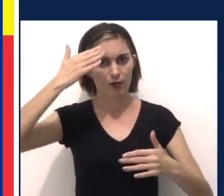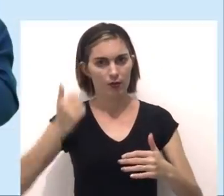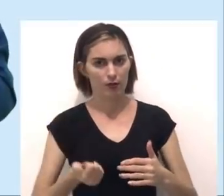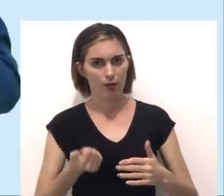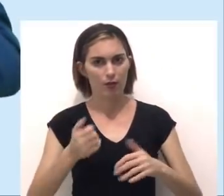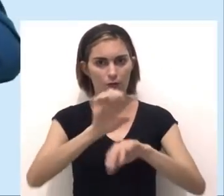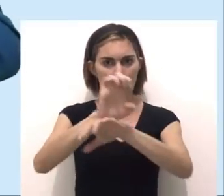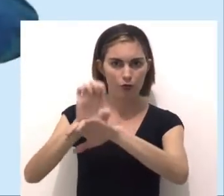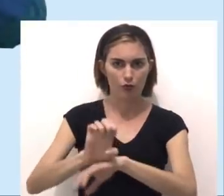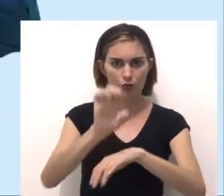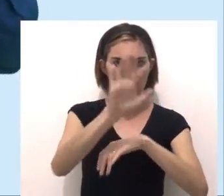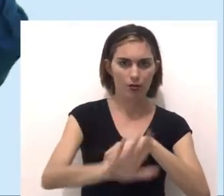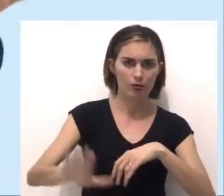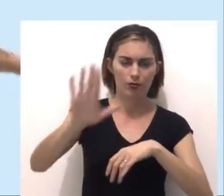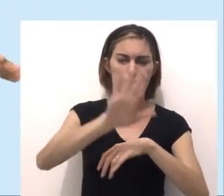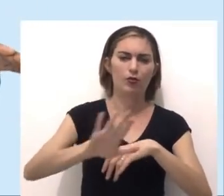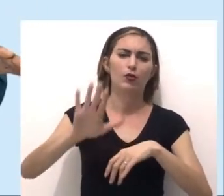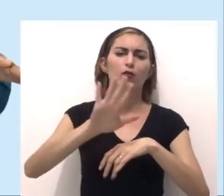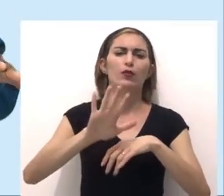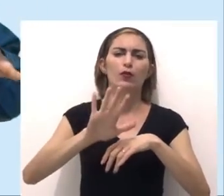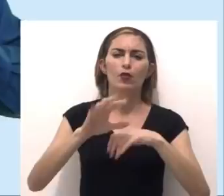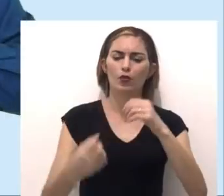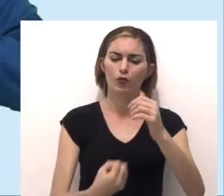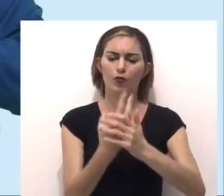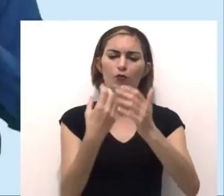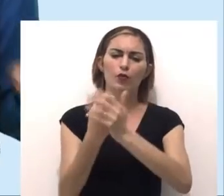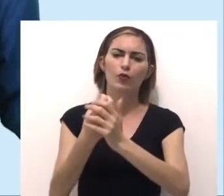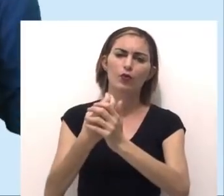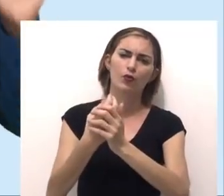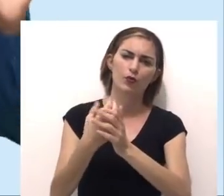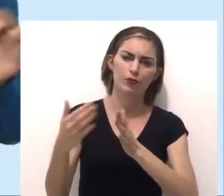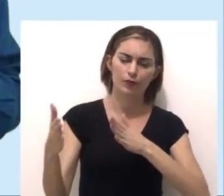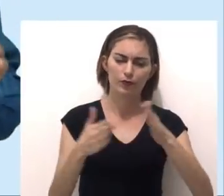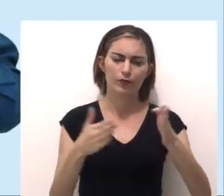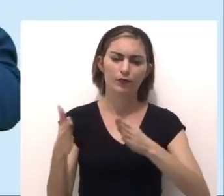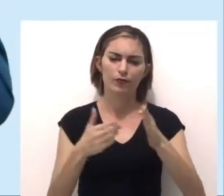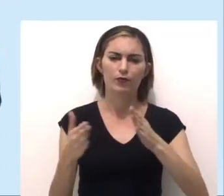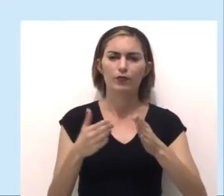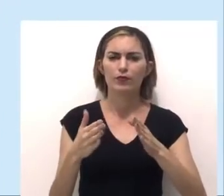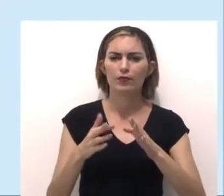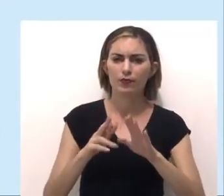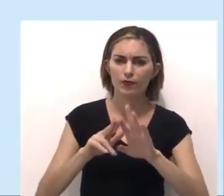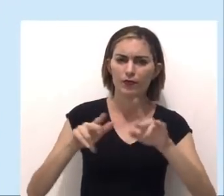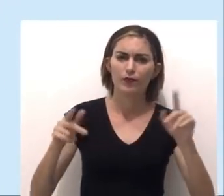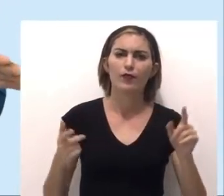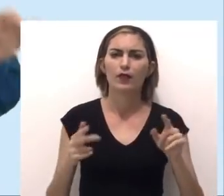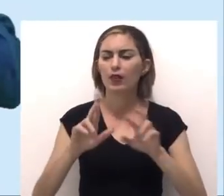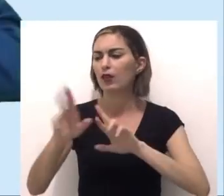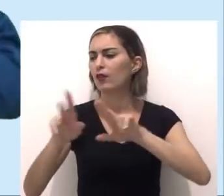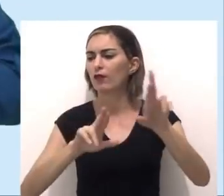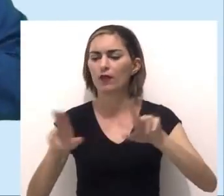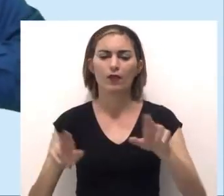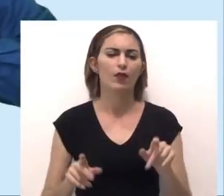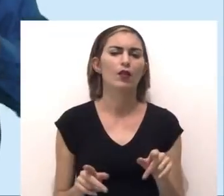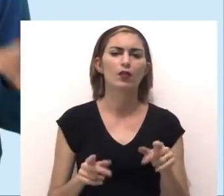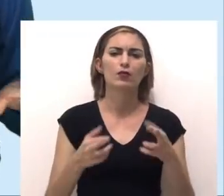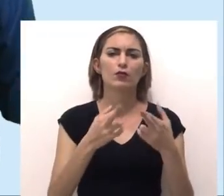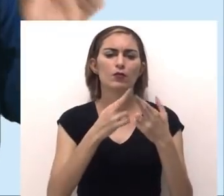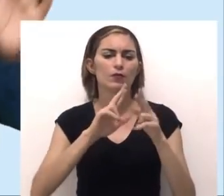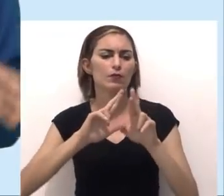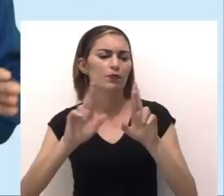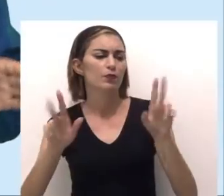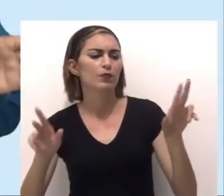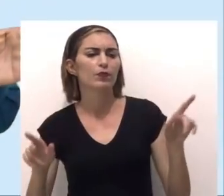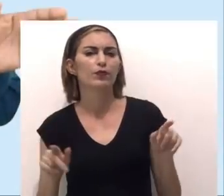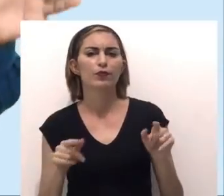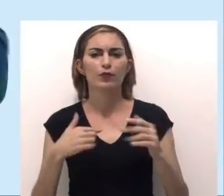saibam, os Estados da Europa Ocidental formaram-se em momentos distintos e suas funções se